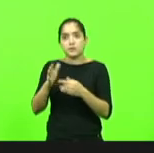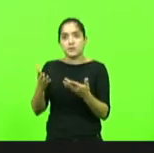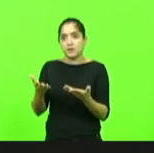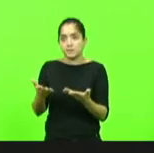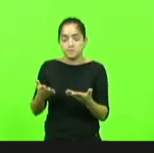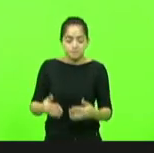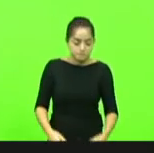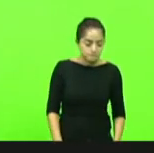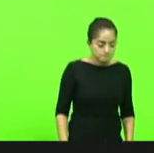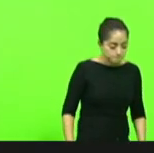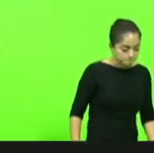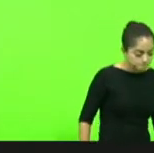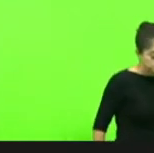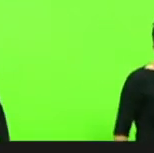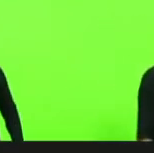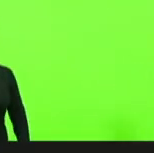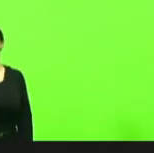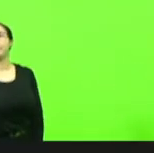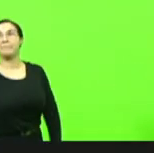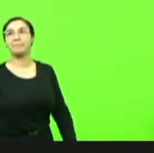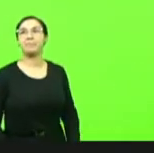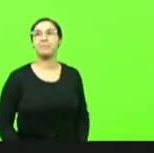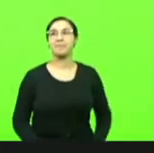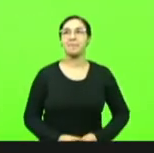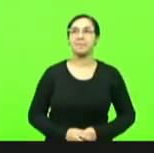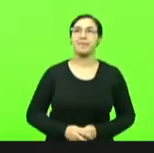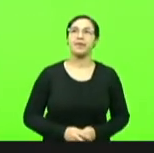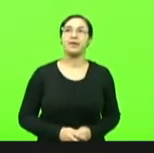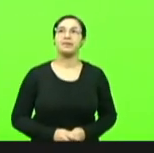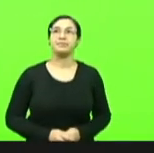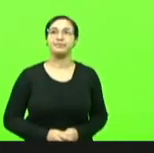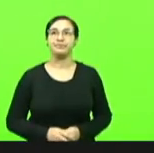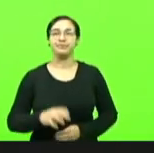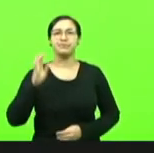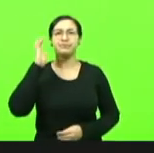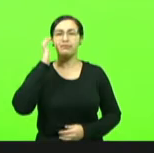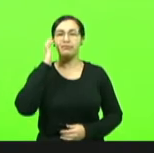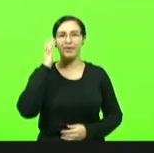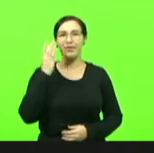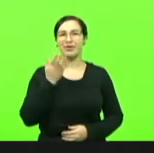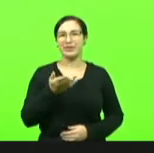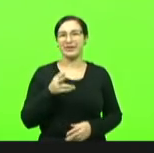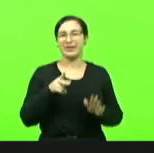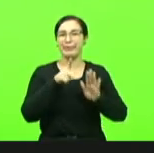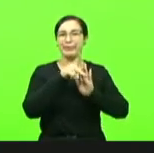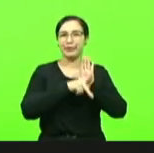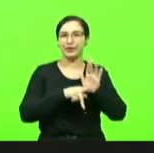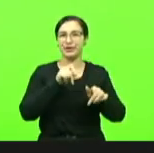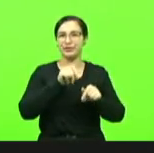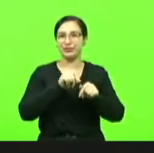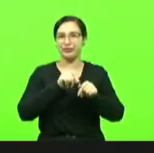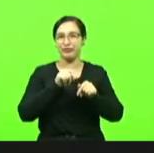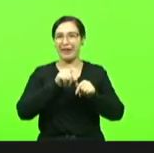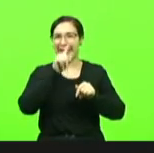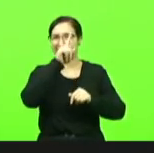para a qualidade, podemos dizer, de vida do animal. Eu acho que esse tipo de projeto a gente tem que ter